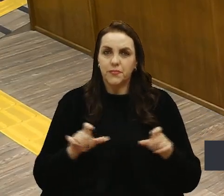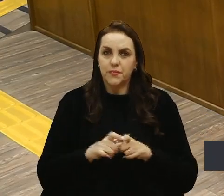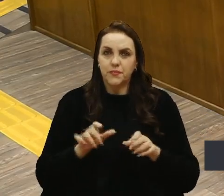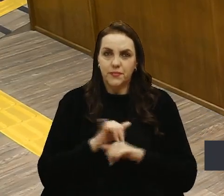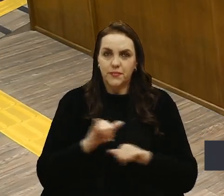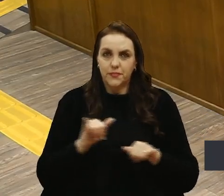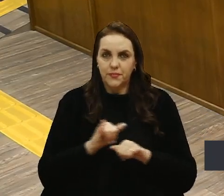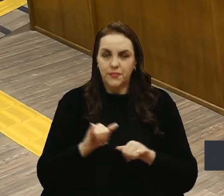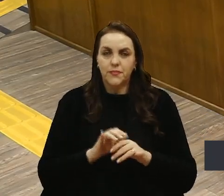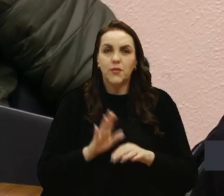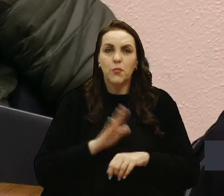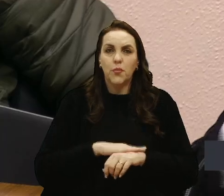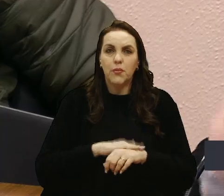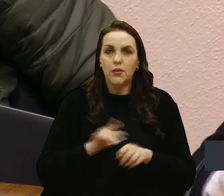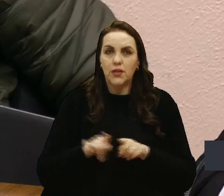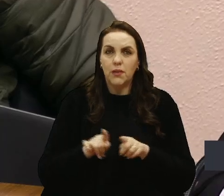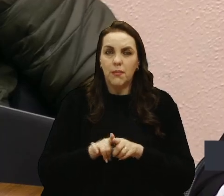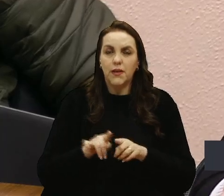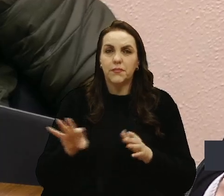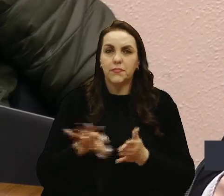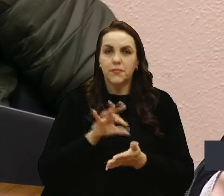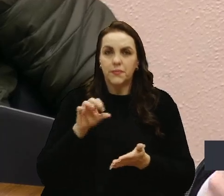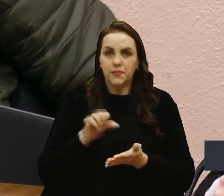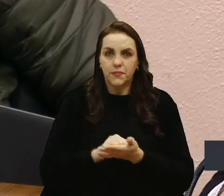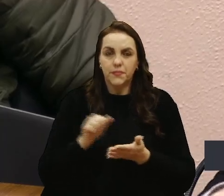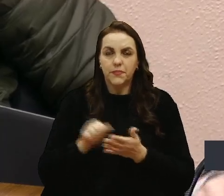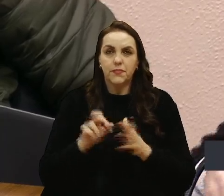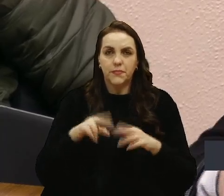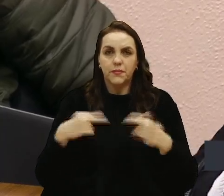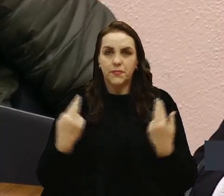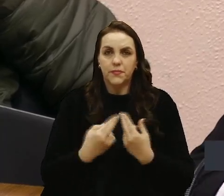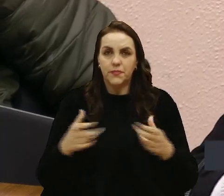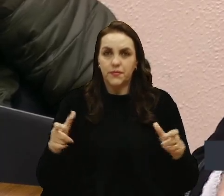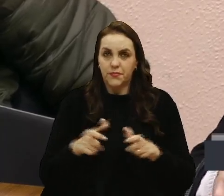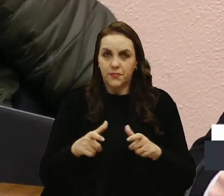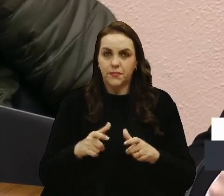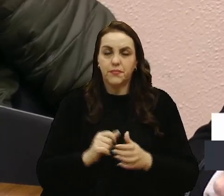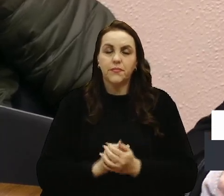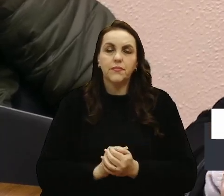pequenas comunicações, momento em que também se encerram as inscrições para o espaço do pequeno